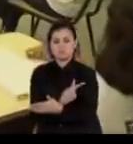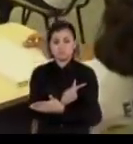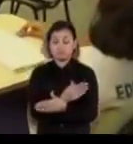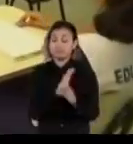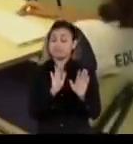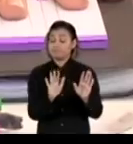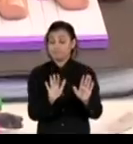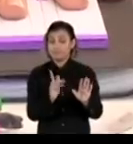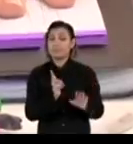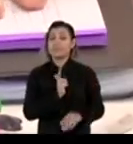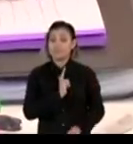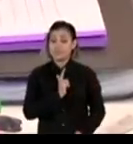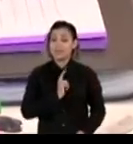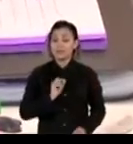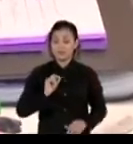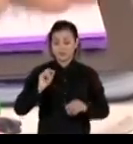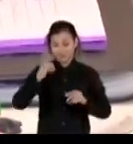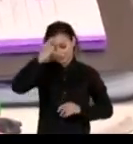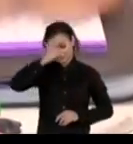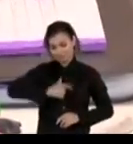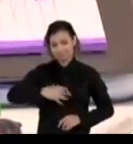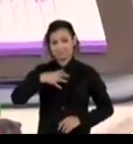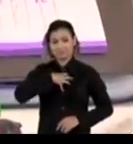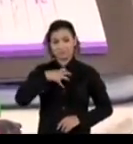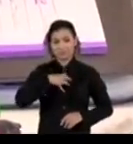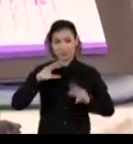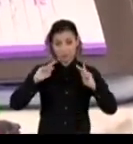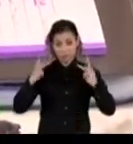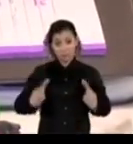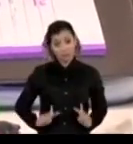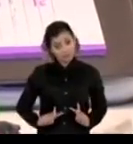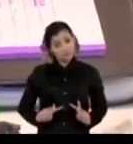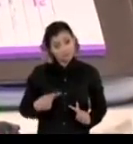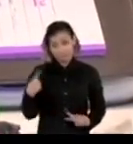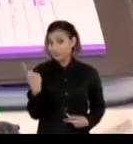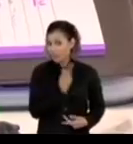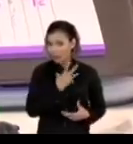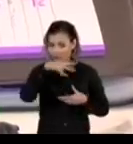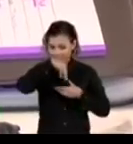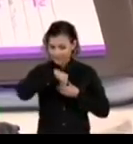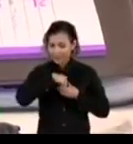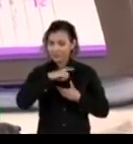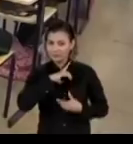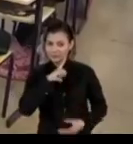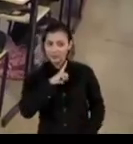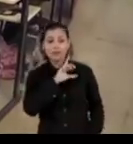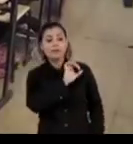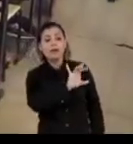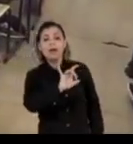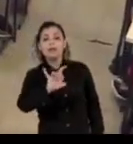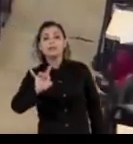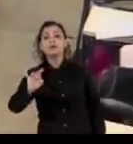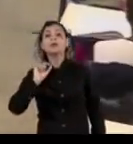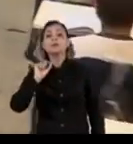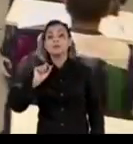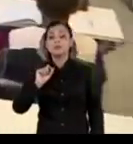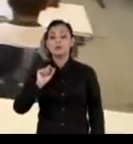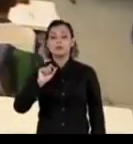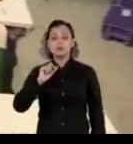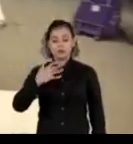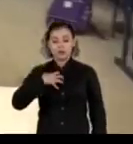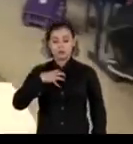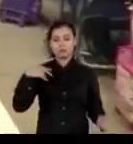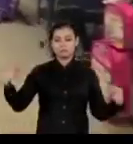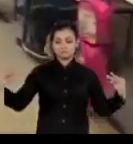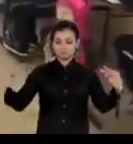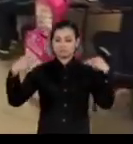Existe uma natureza humana, ou seja, uma natureza normal em todos os seres humanos, que é ser aos olhos de alguém.